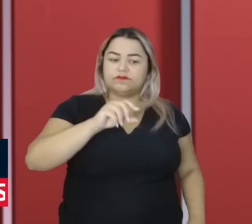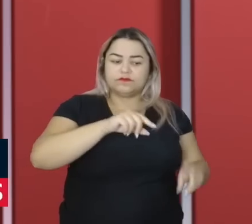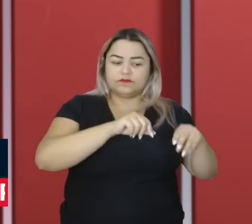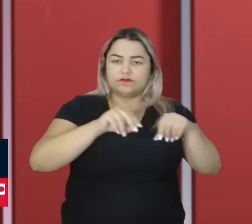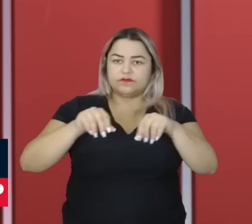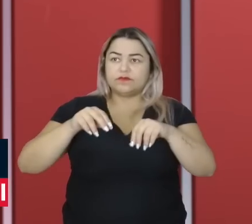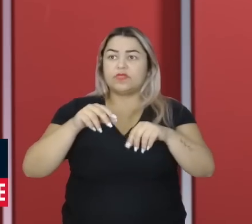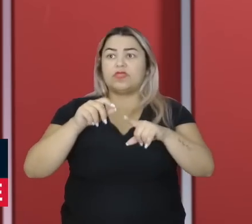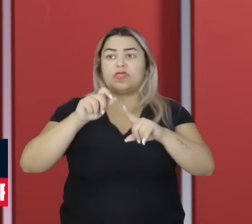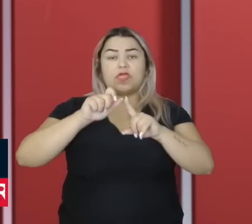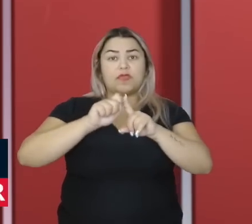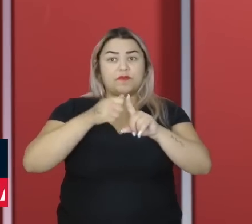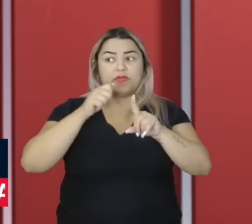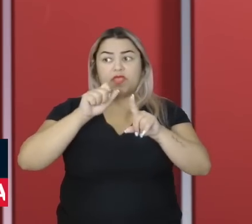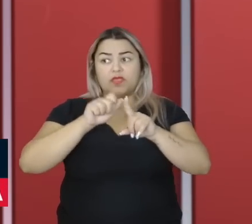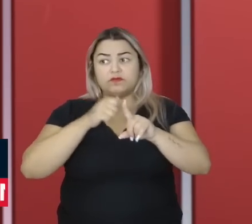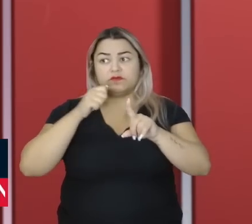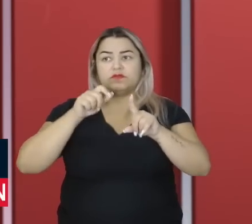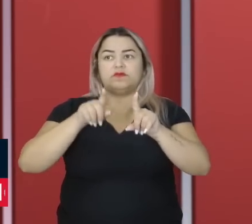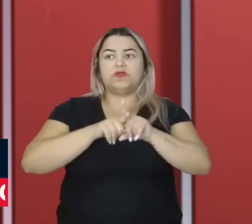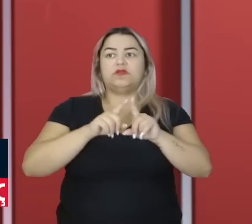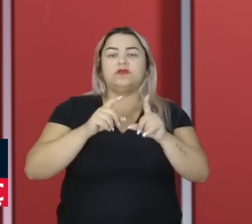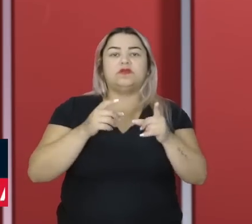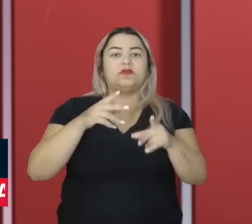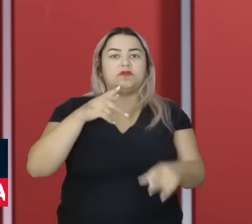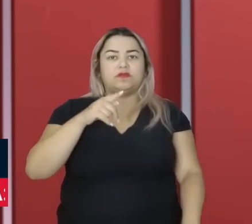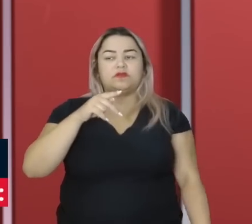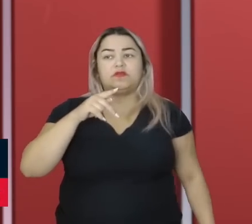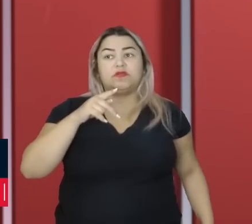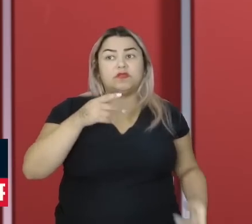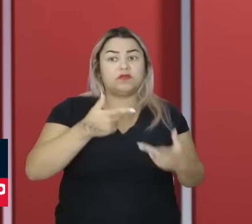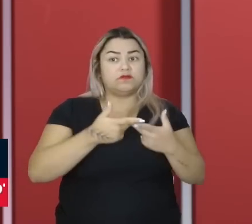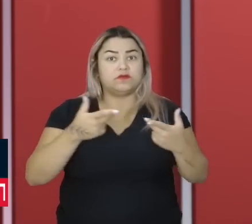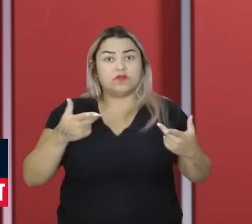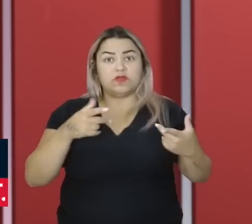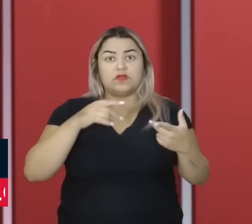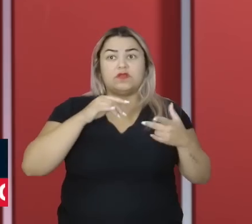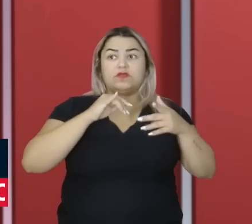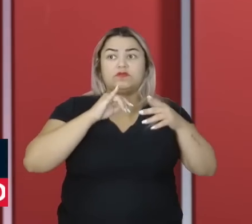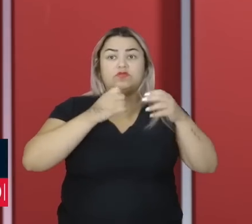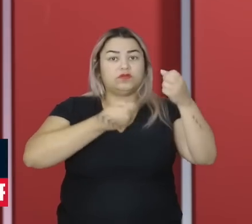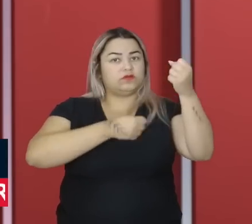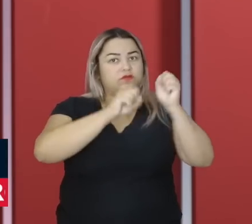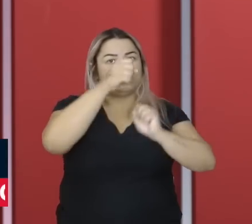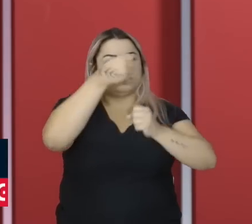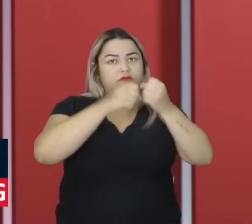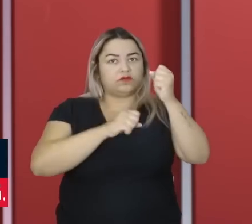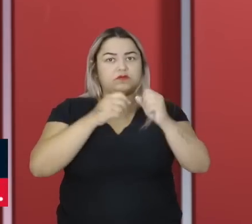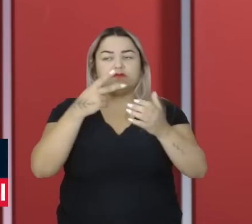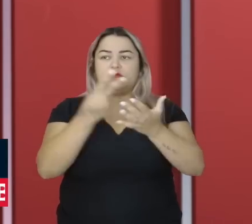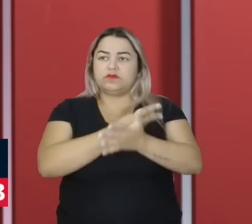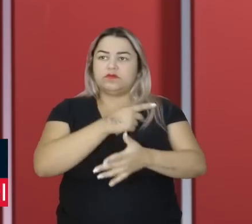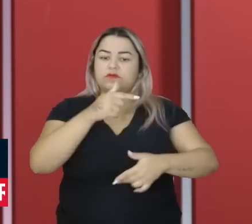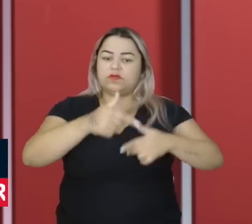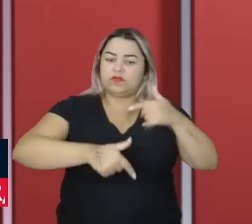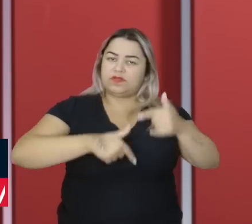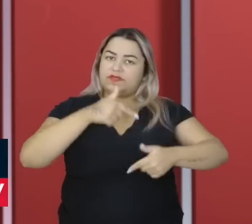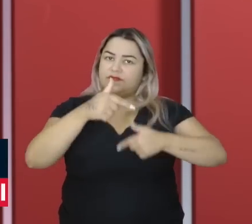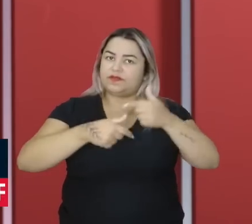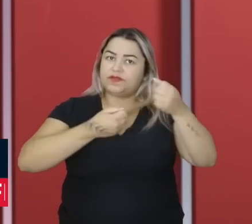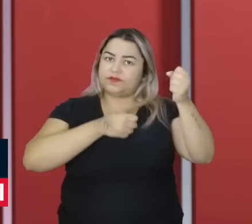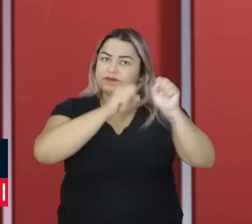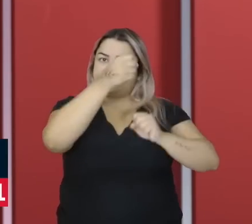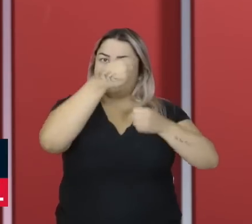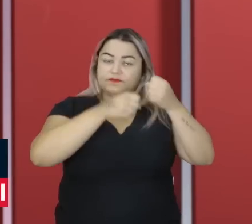também exportar produtos industrializados que gerem muito emprego, que gerem valor agregado. Então, a indústria precisa